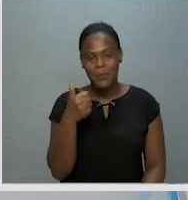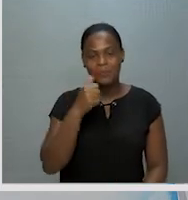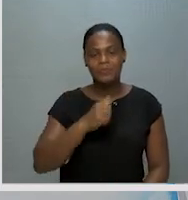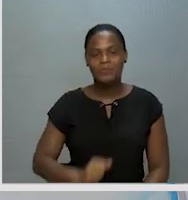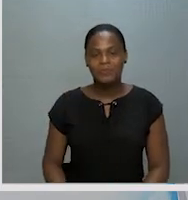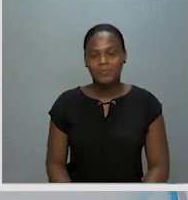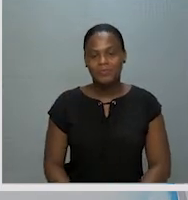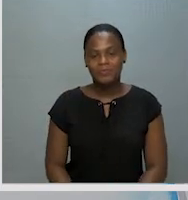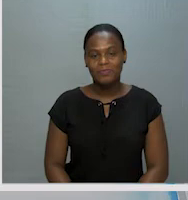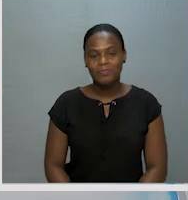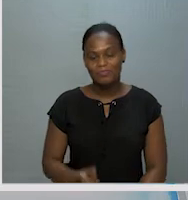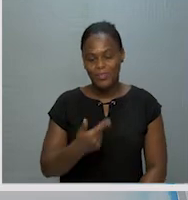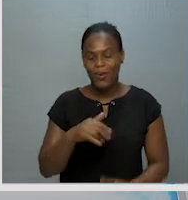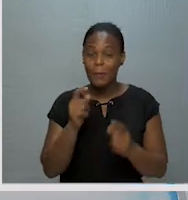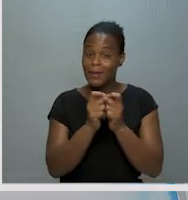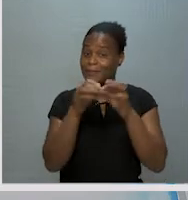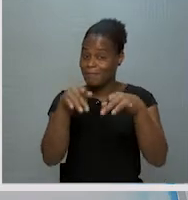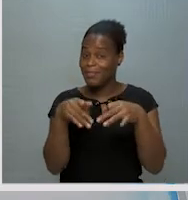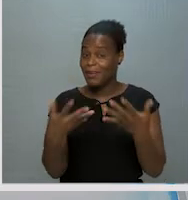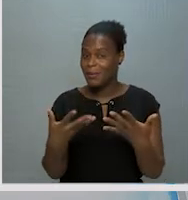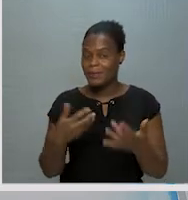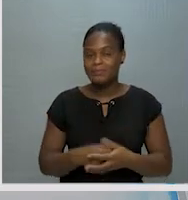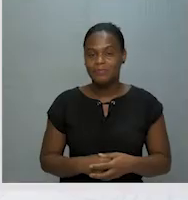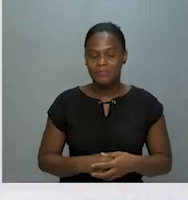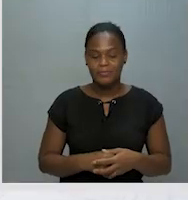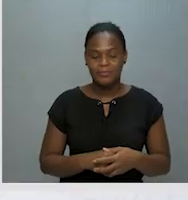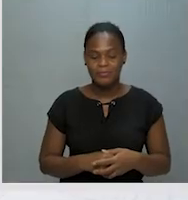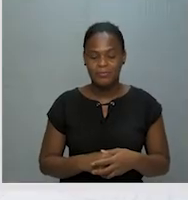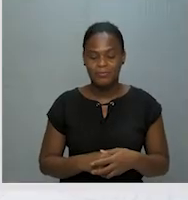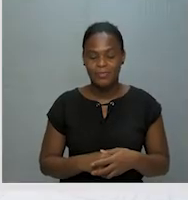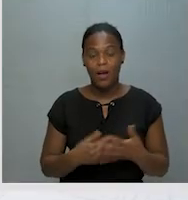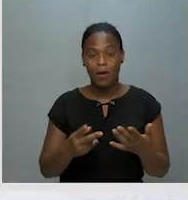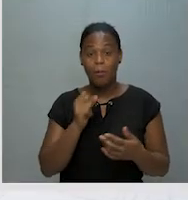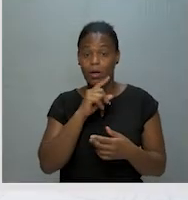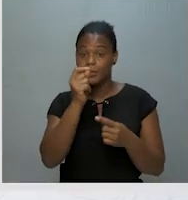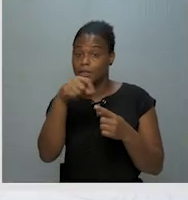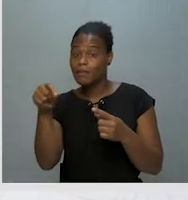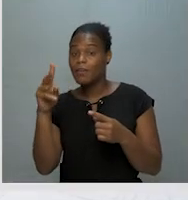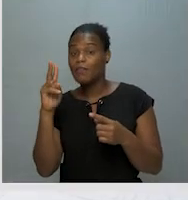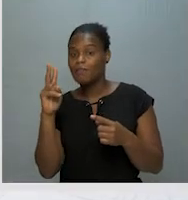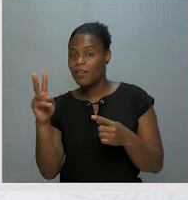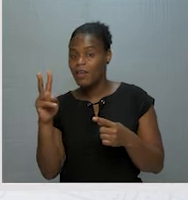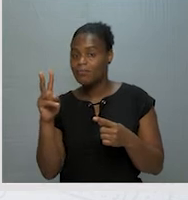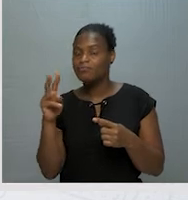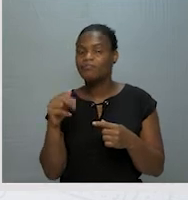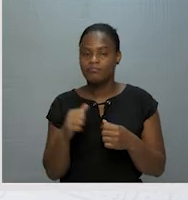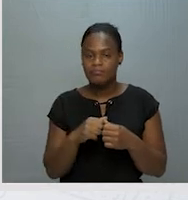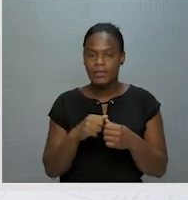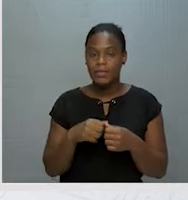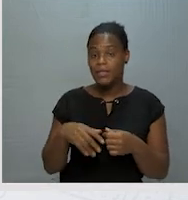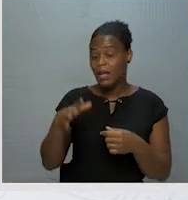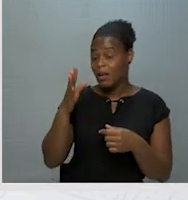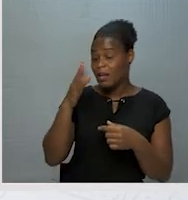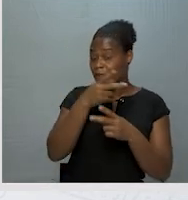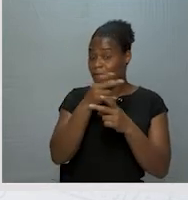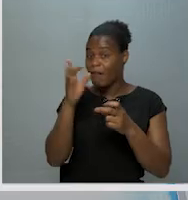bem. Estamos na reta final. Assinalem com V verdadeiro e corrijam as afirmações